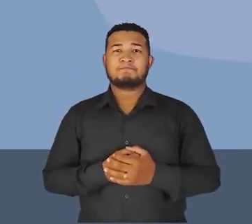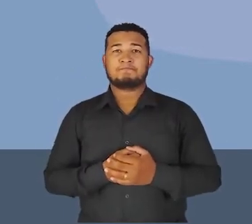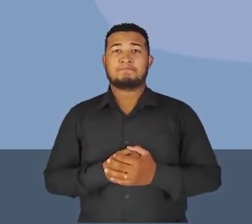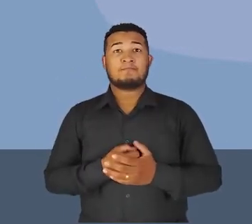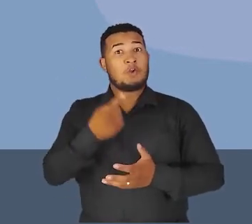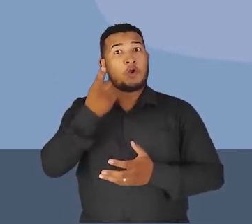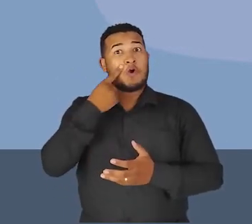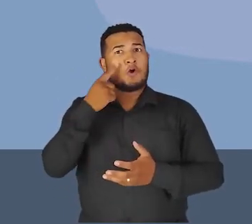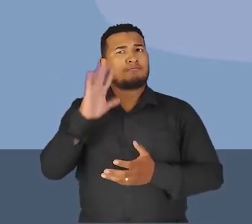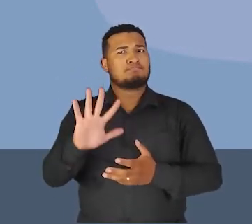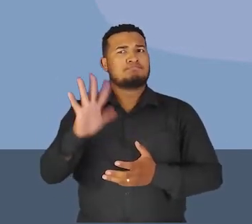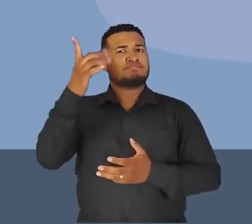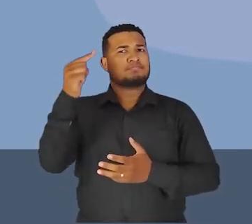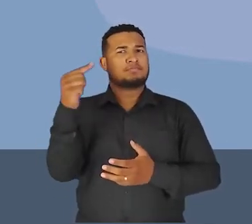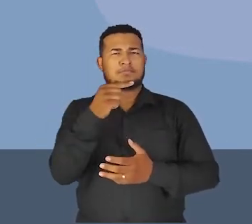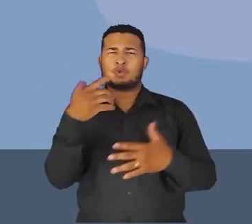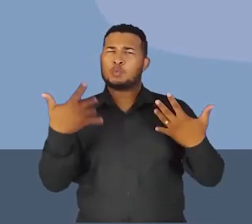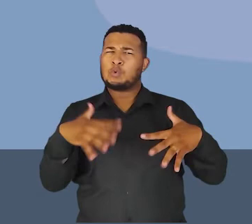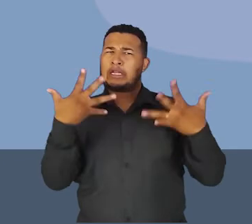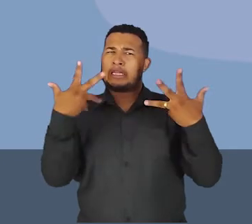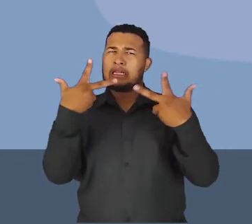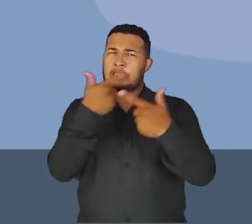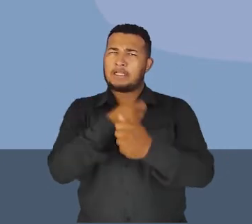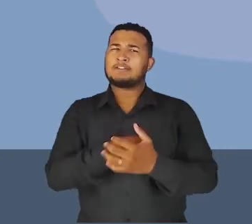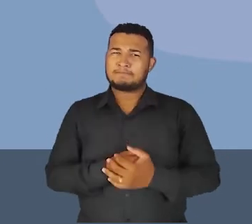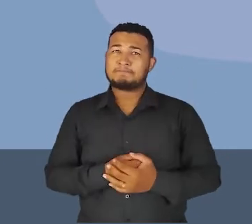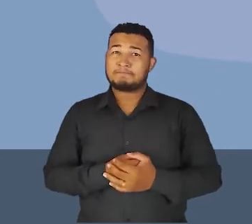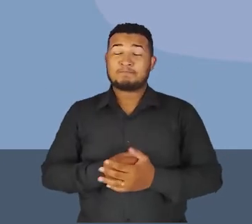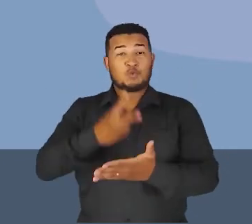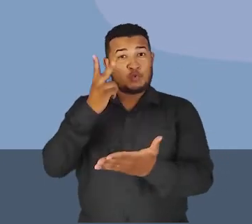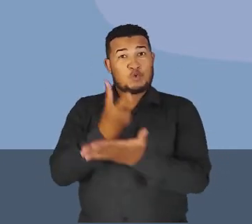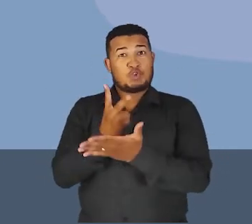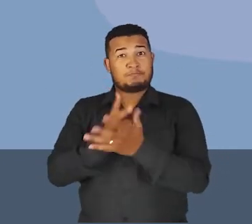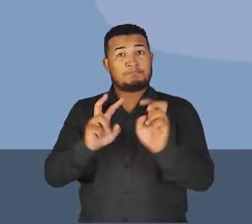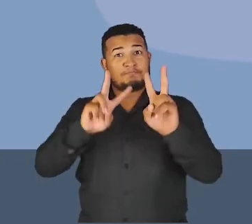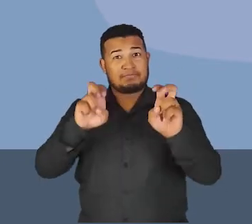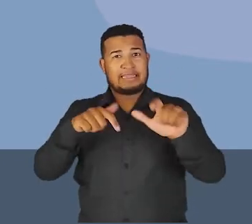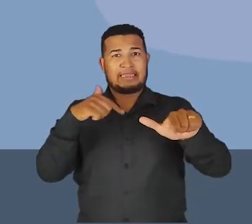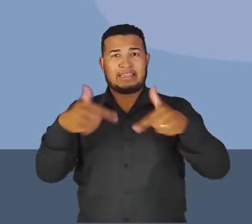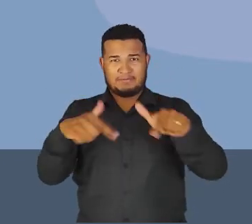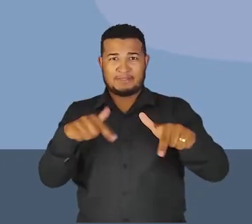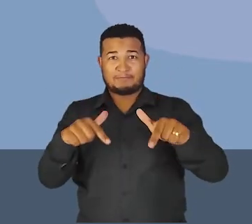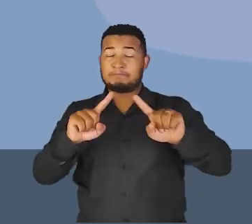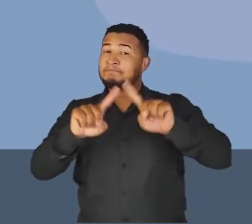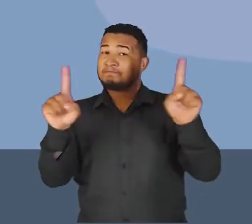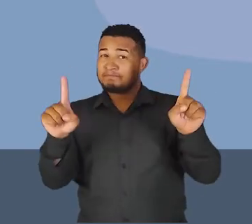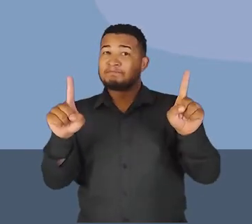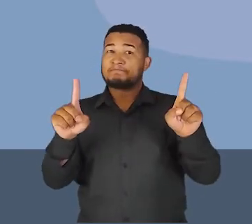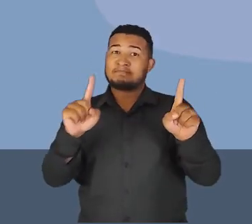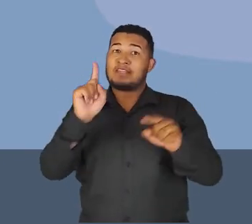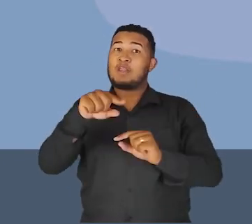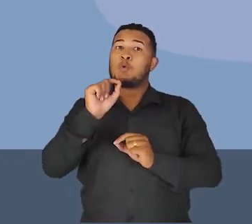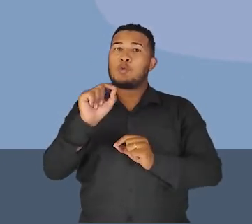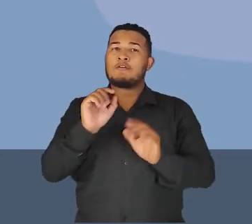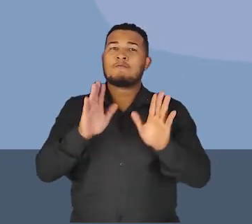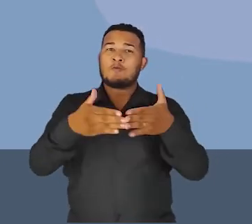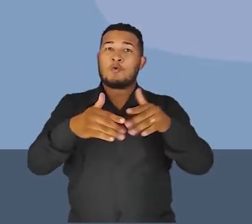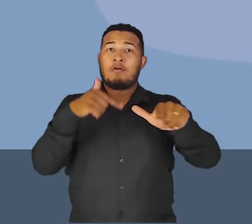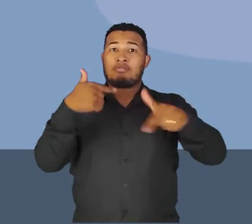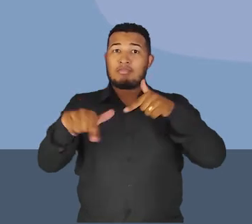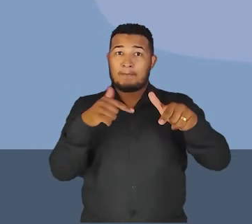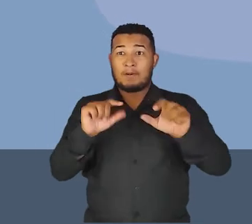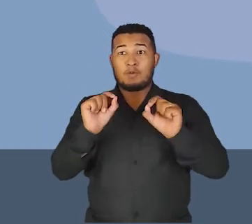Olha essa situação. Olha que linda. Nós continuamos falando do trabalho, mas agora nós vamos falar do trabalho